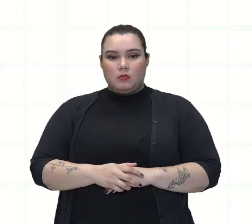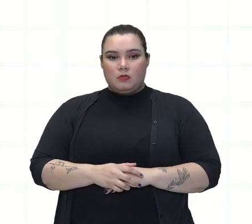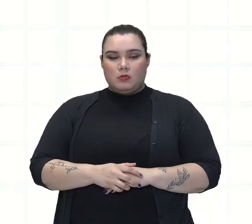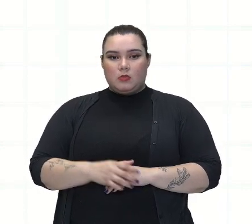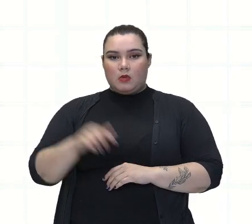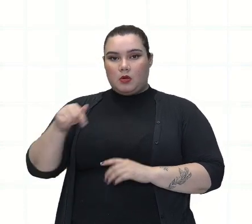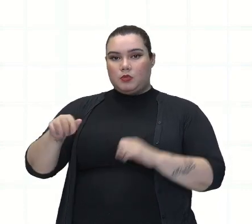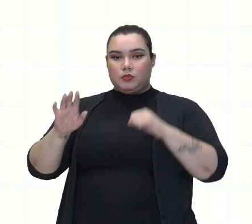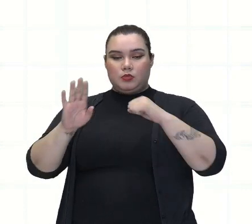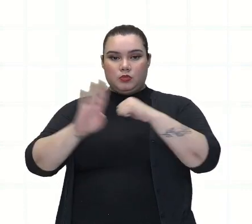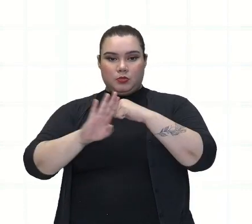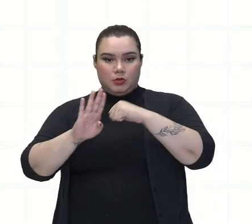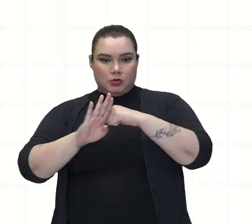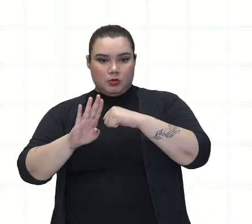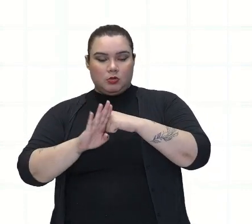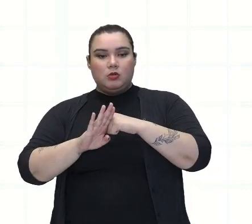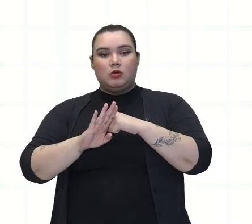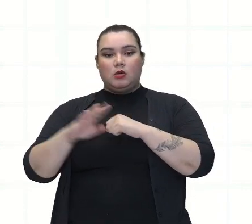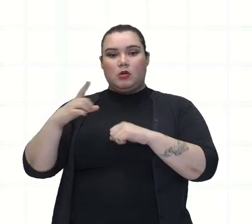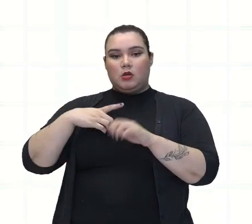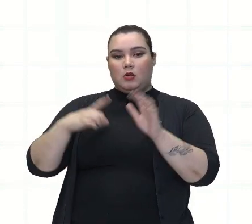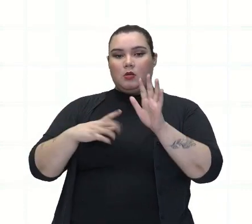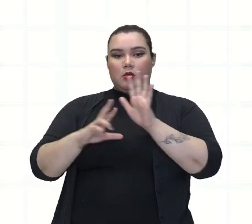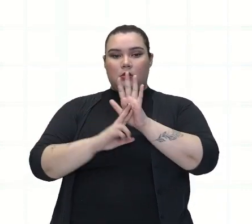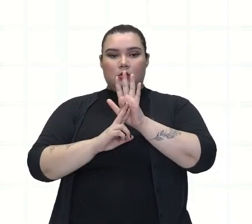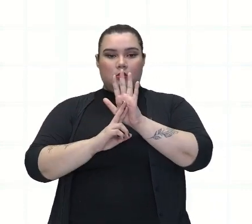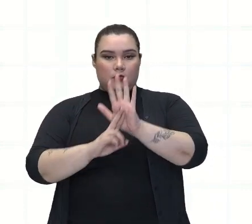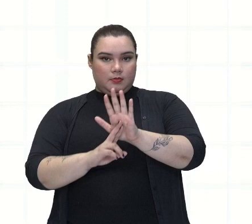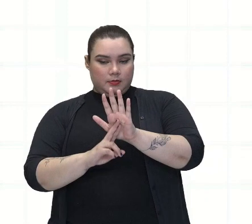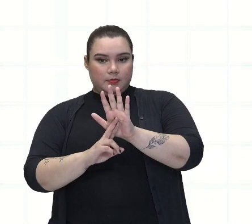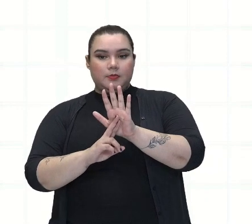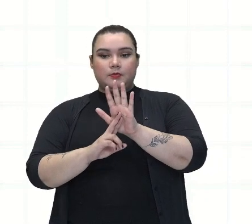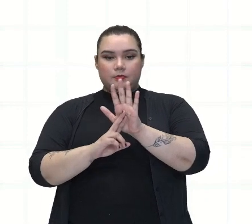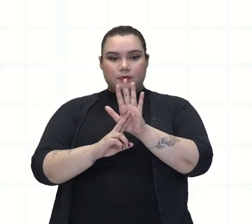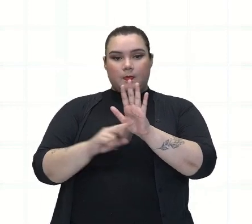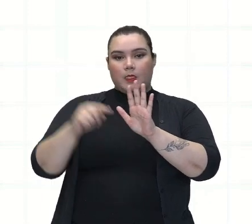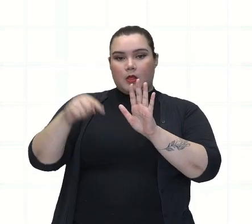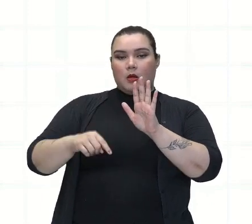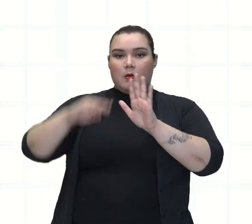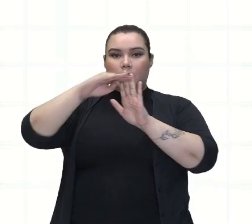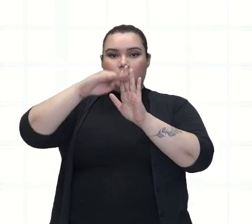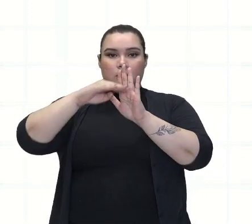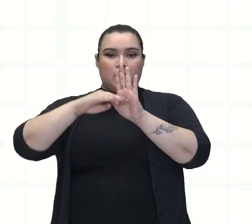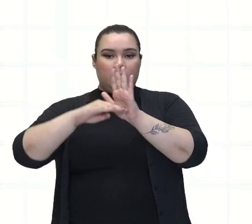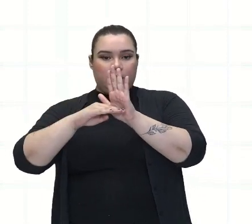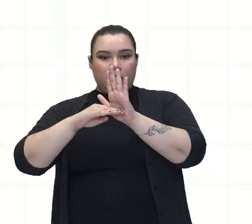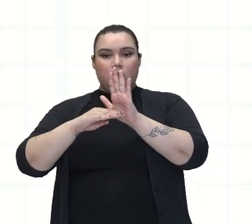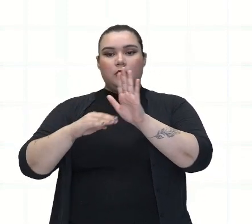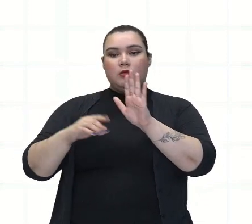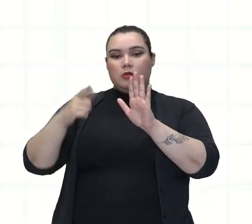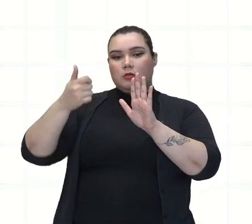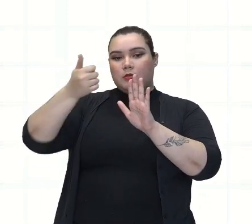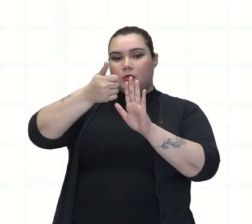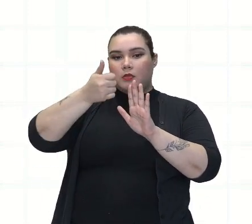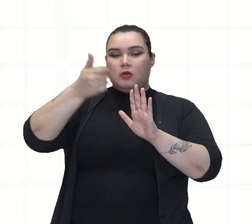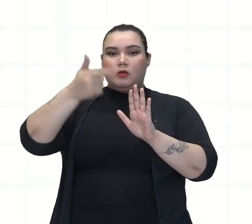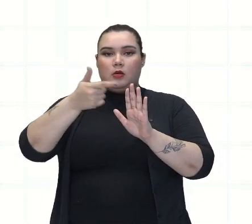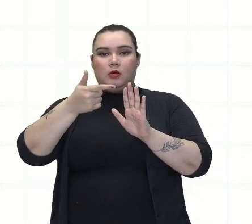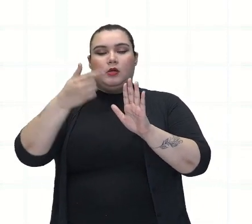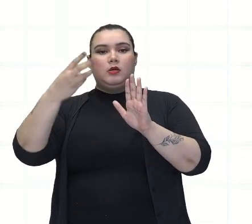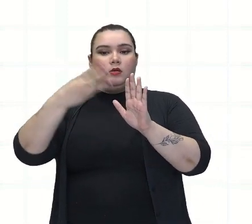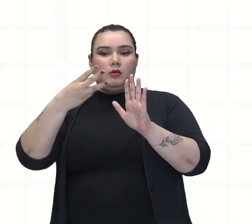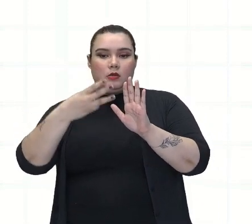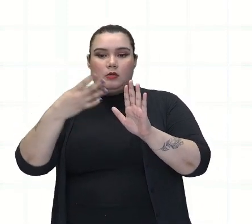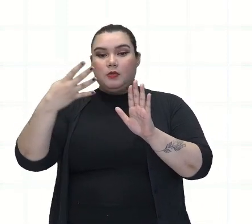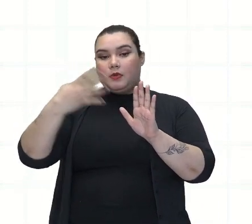C, 8º anos, mas está uma representação aqui, ó, de ordem, né? 1º ano, 2º ano, 3º